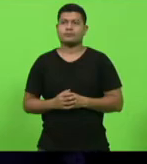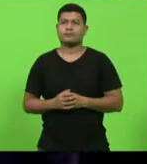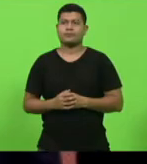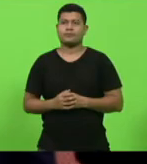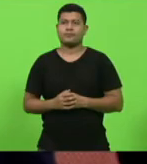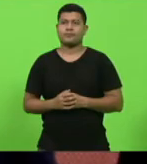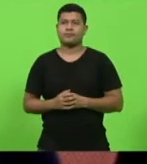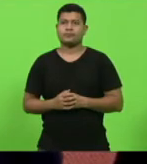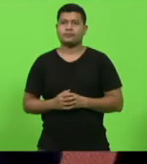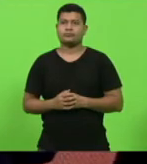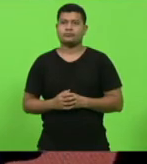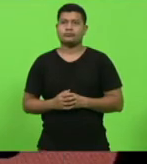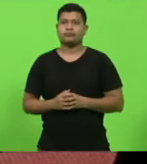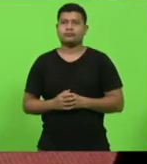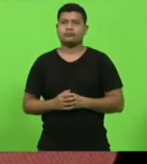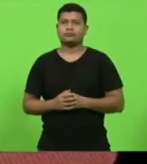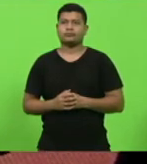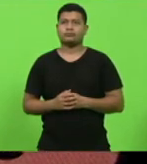G1